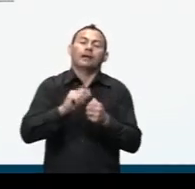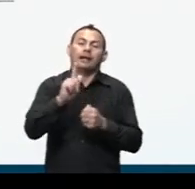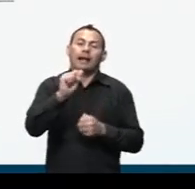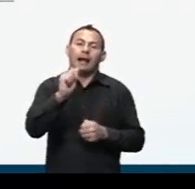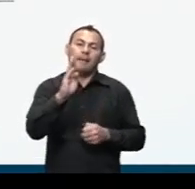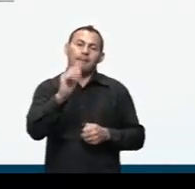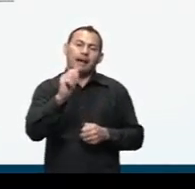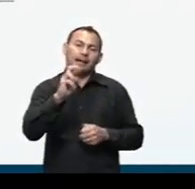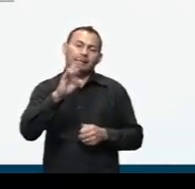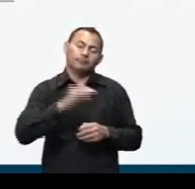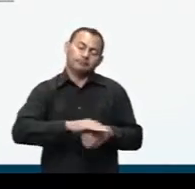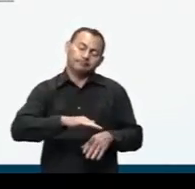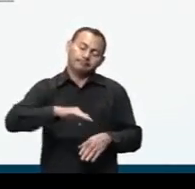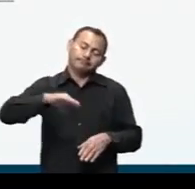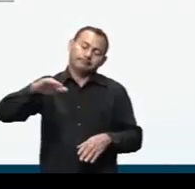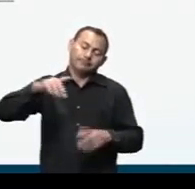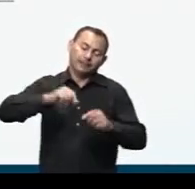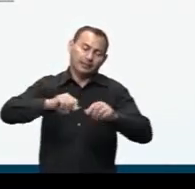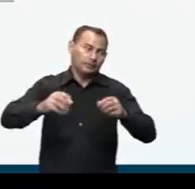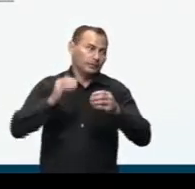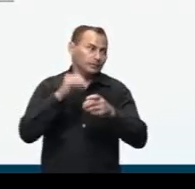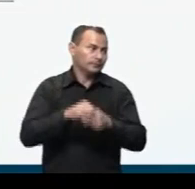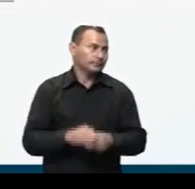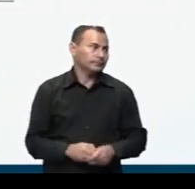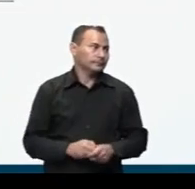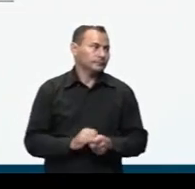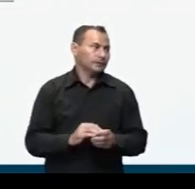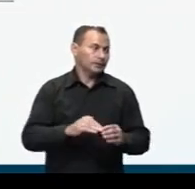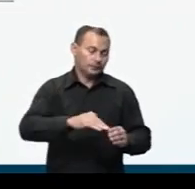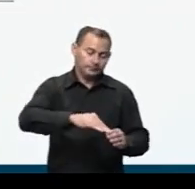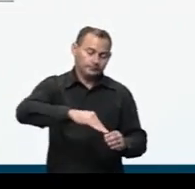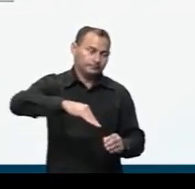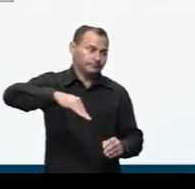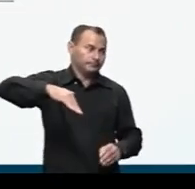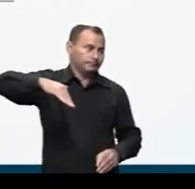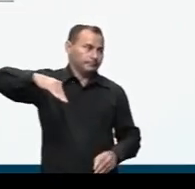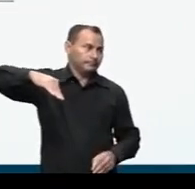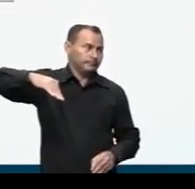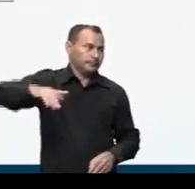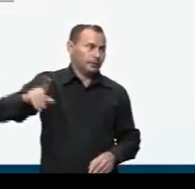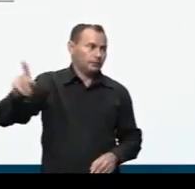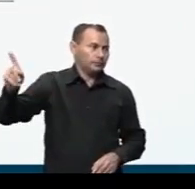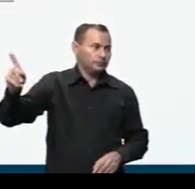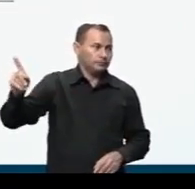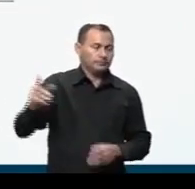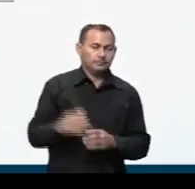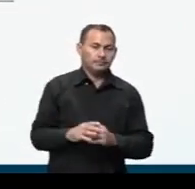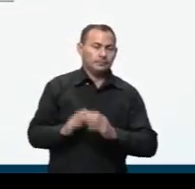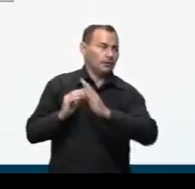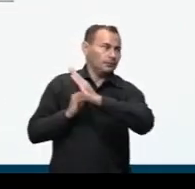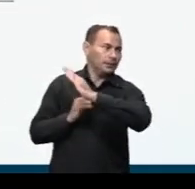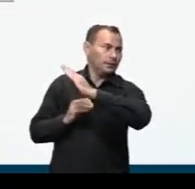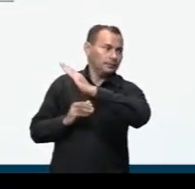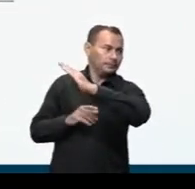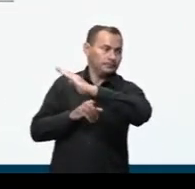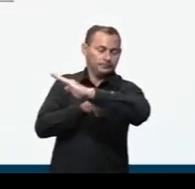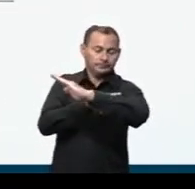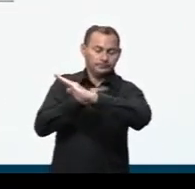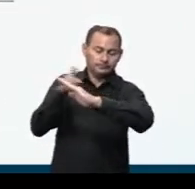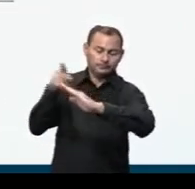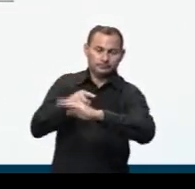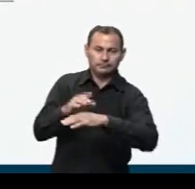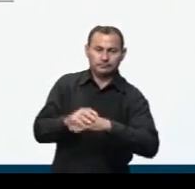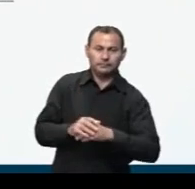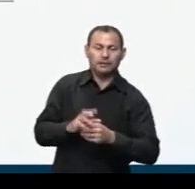Eu marco, coloco meu gabarito aqui, né? Coloco uma estaca maior aqui. Se eu quero fazer essa